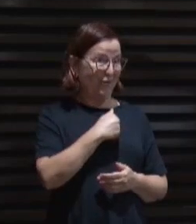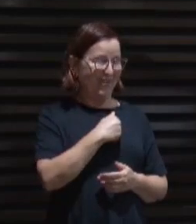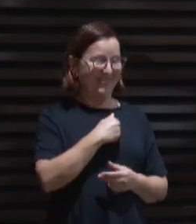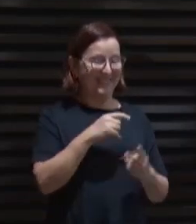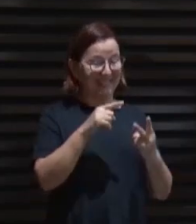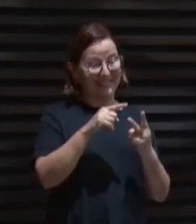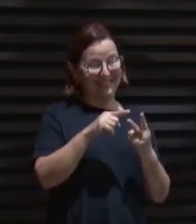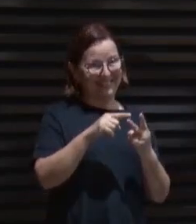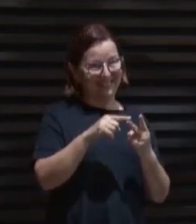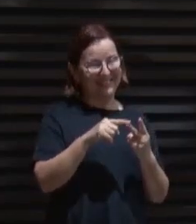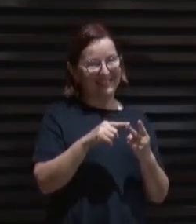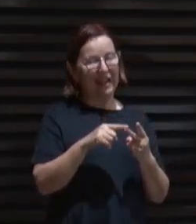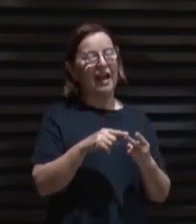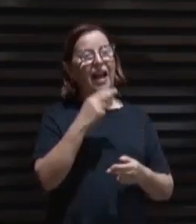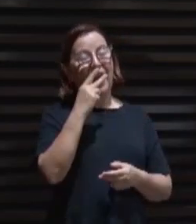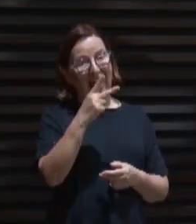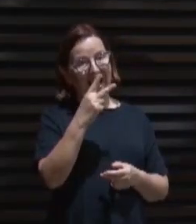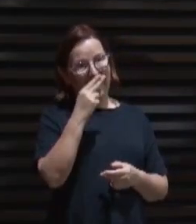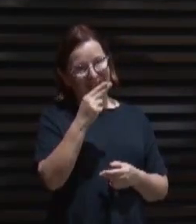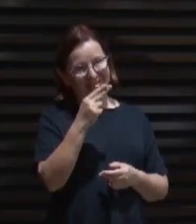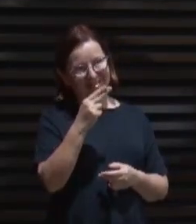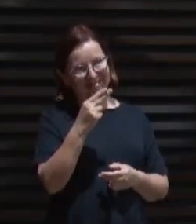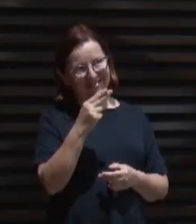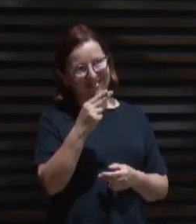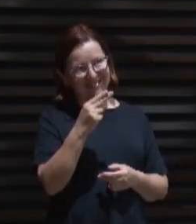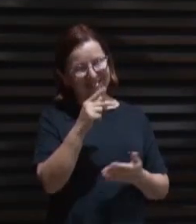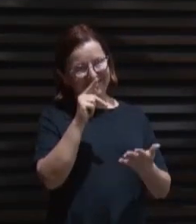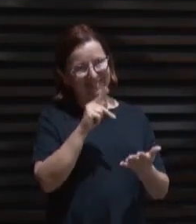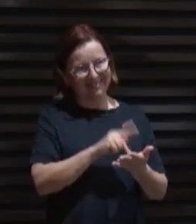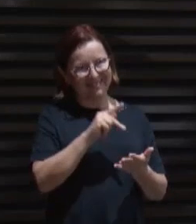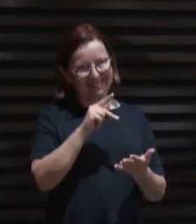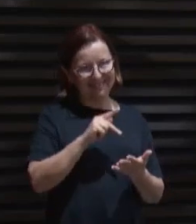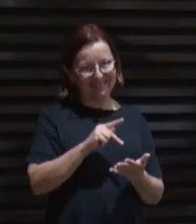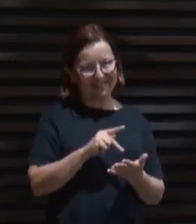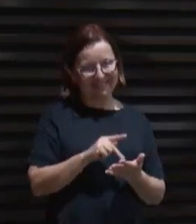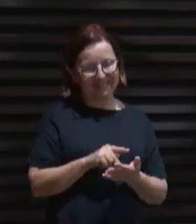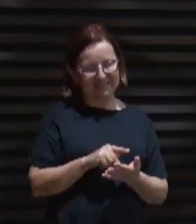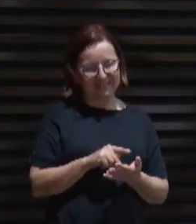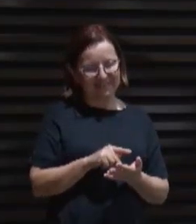E a segunda, achar que realmente foi